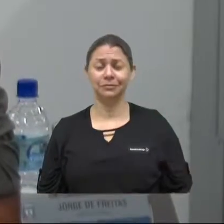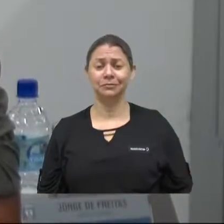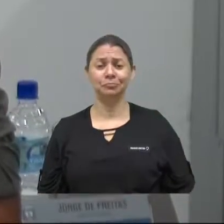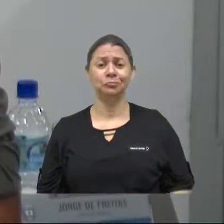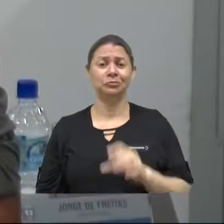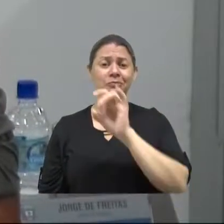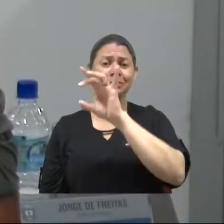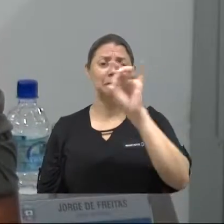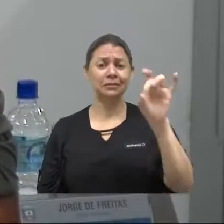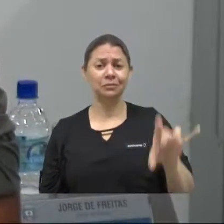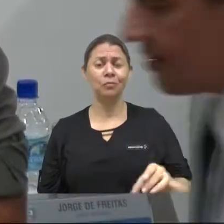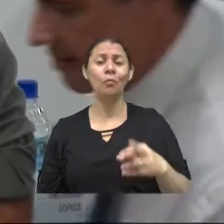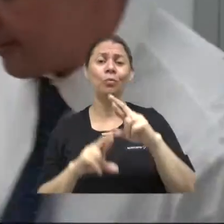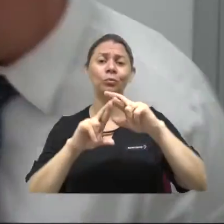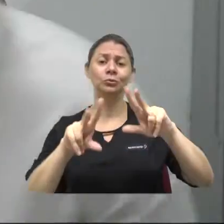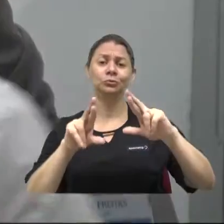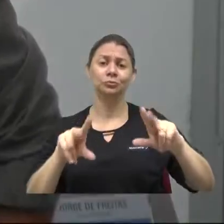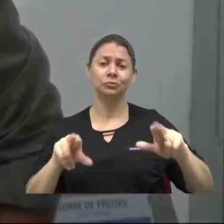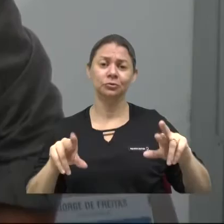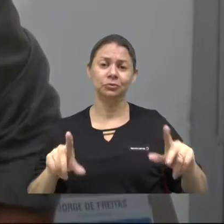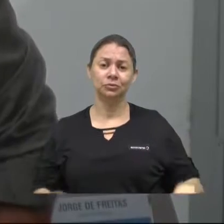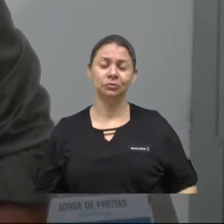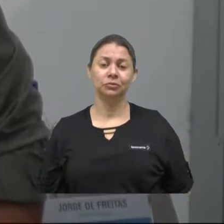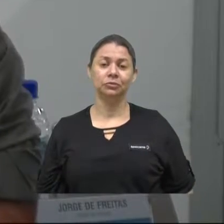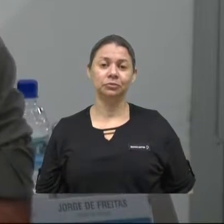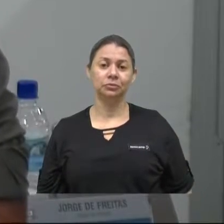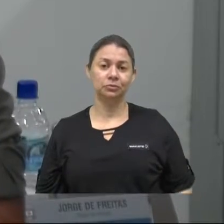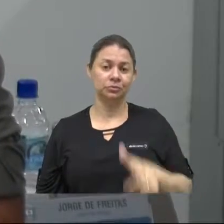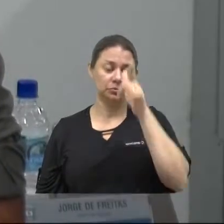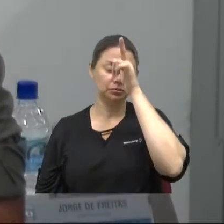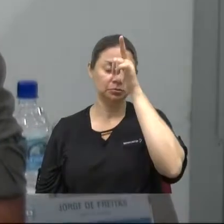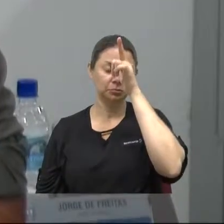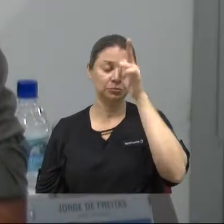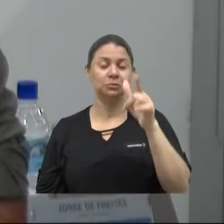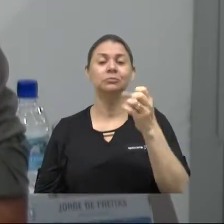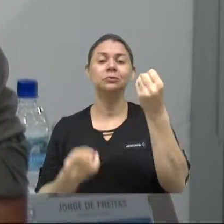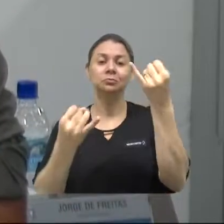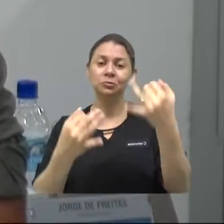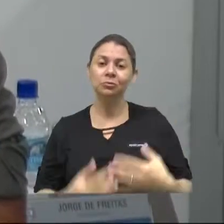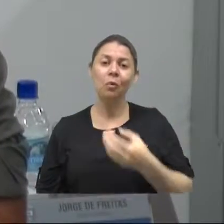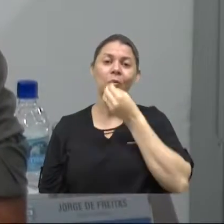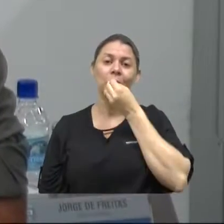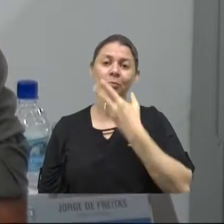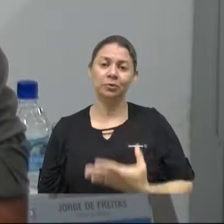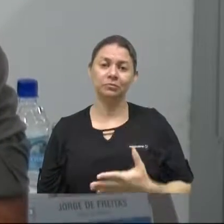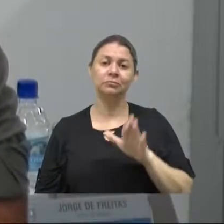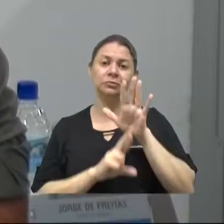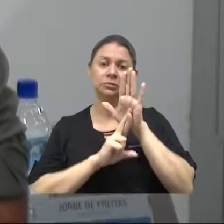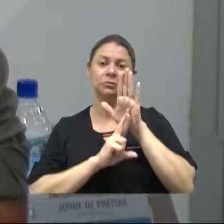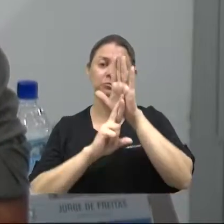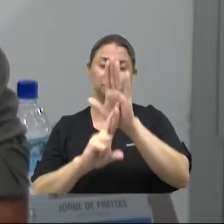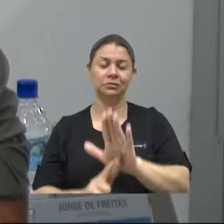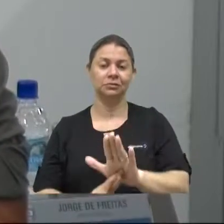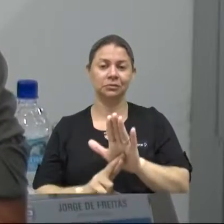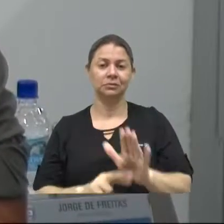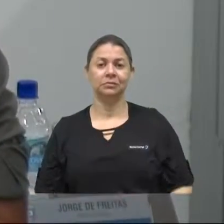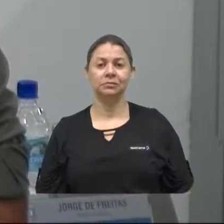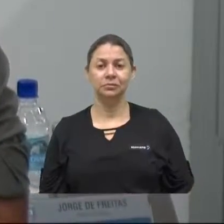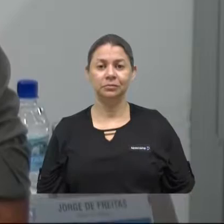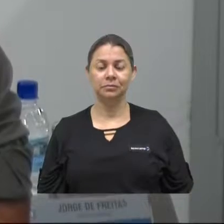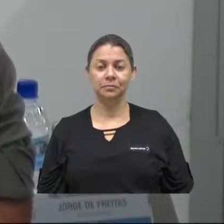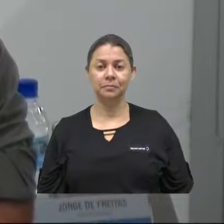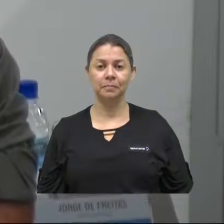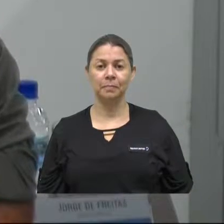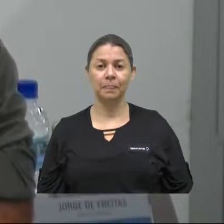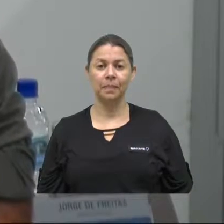diferentes. Como o Lemão diz, da pluralidade de partidos, aí uma representatividade, então, numa mesa totalmente plural, porque